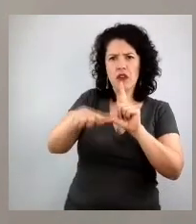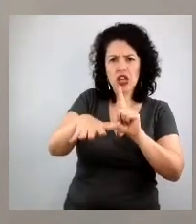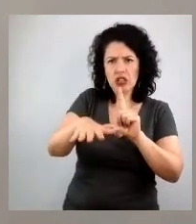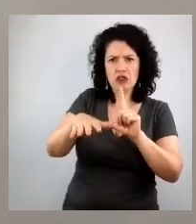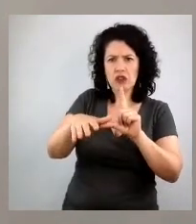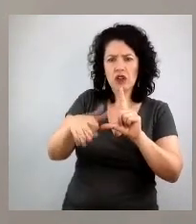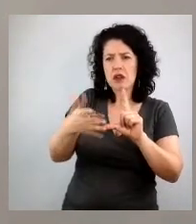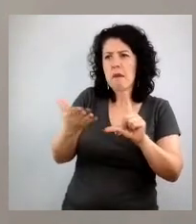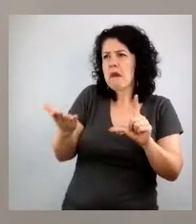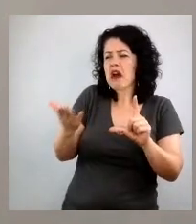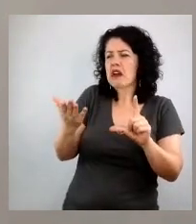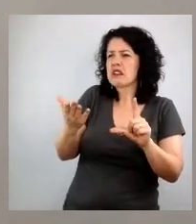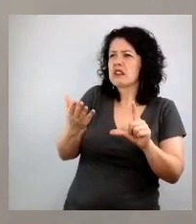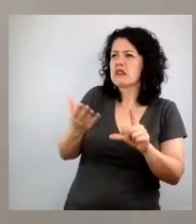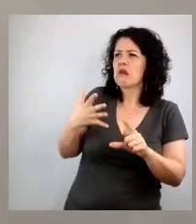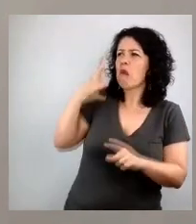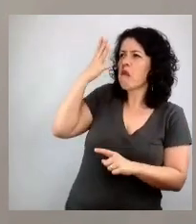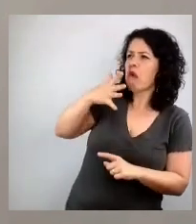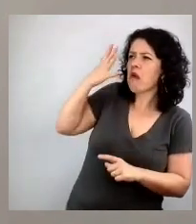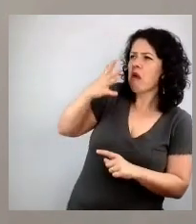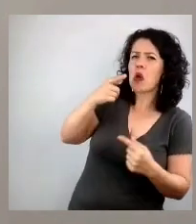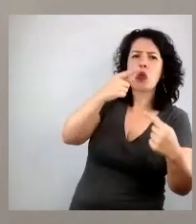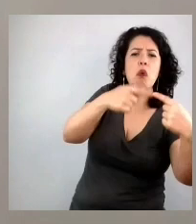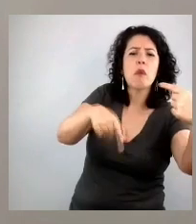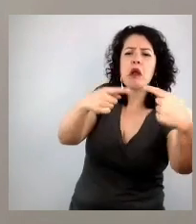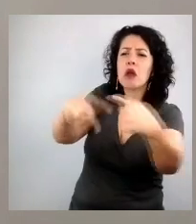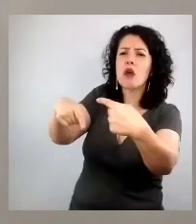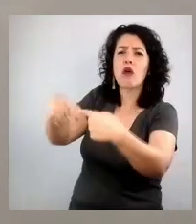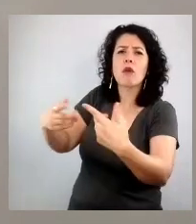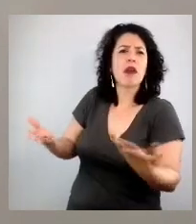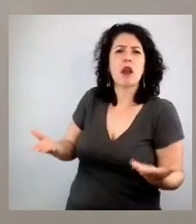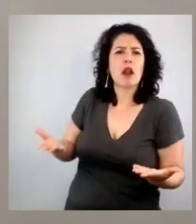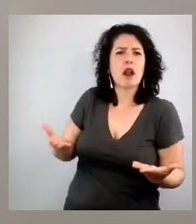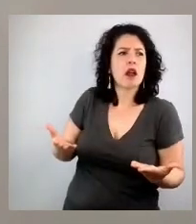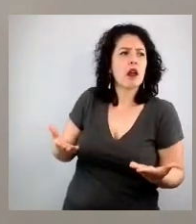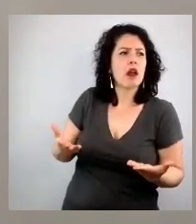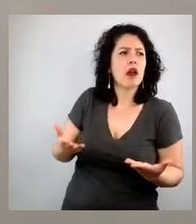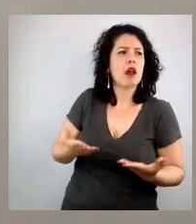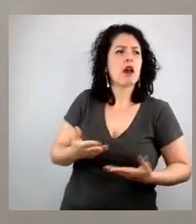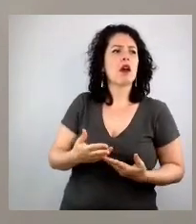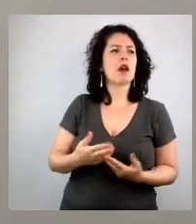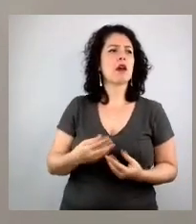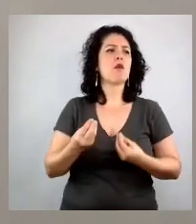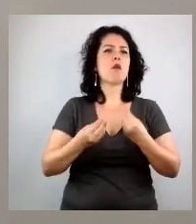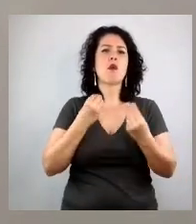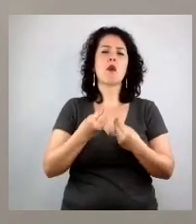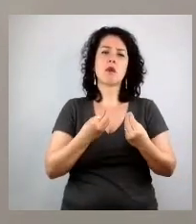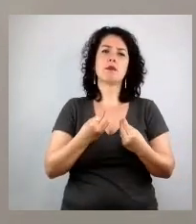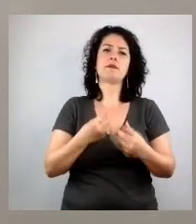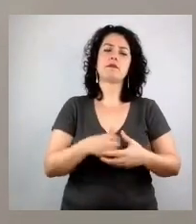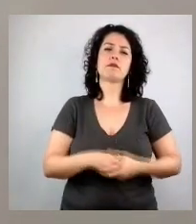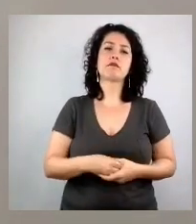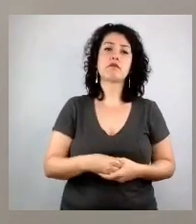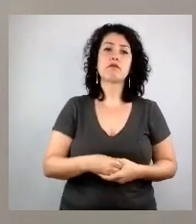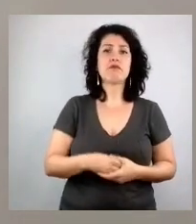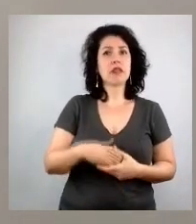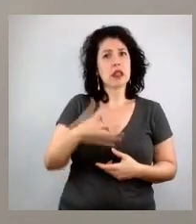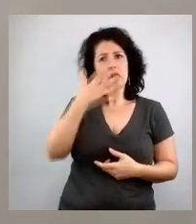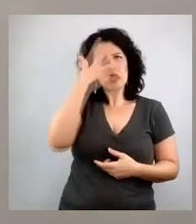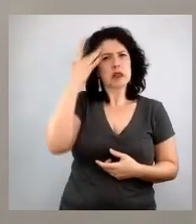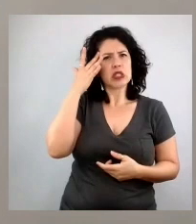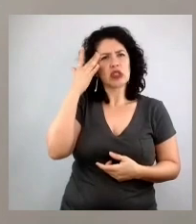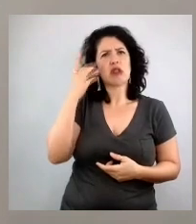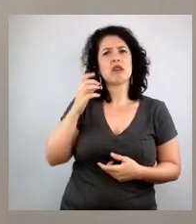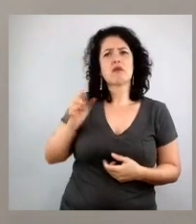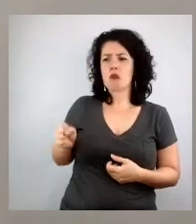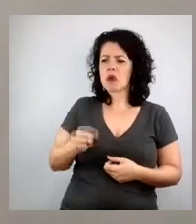transmitir o Rock in Rio, por exemplo, que é um festival, e eu vou colocar uma pessoa que não tem nada a ver com o festival, ou que não tem a cara daquele festival para